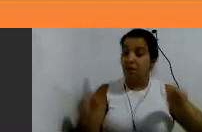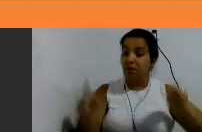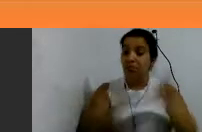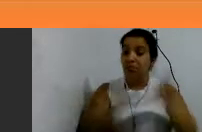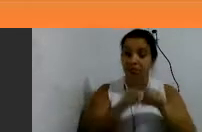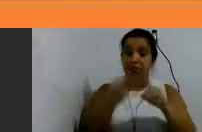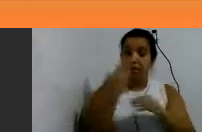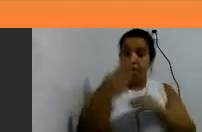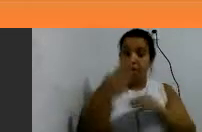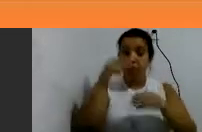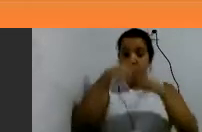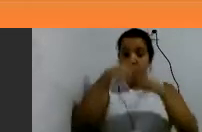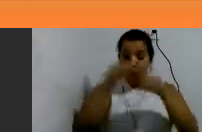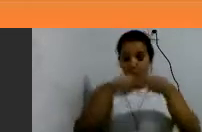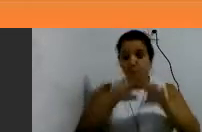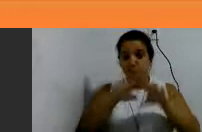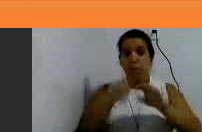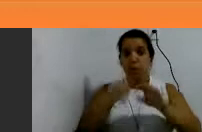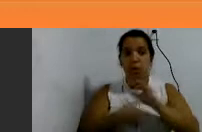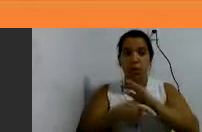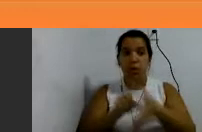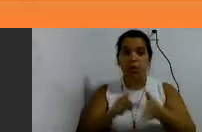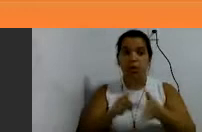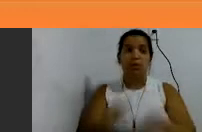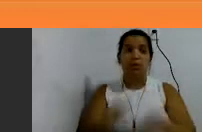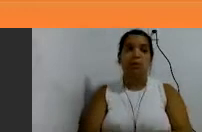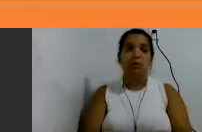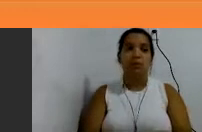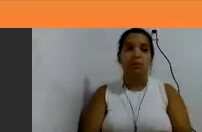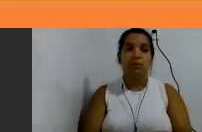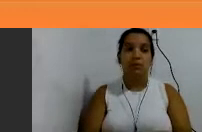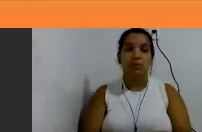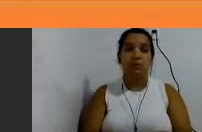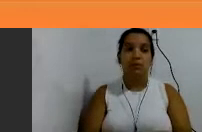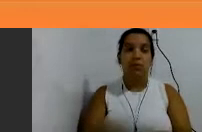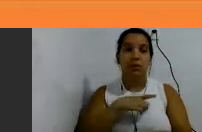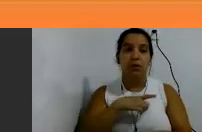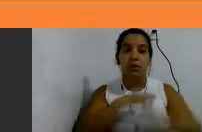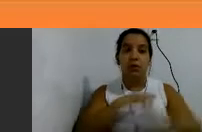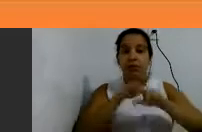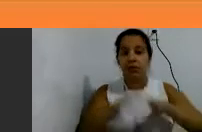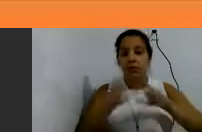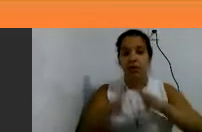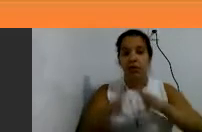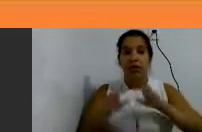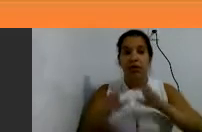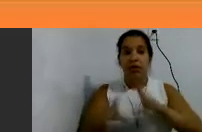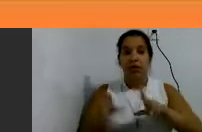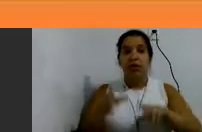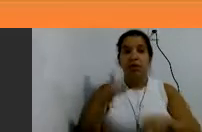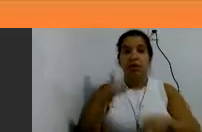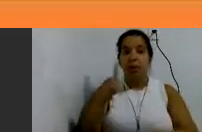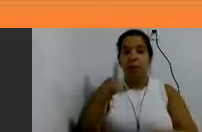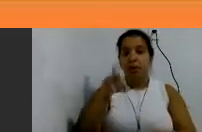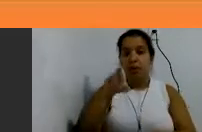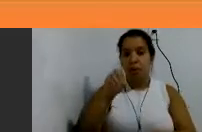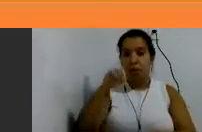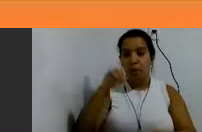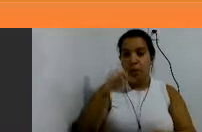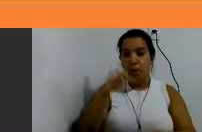do núcleo na porção anterior. Então, aqui a gente tem diversas formas promastigotas, inclusive a gente tem formas